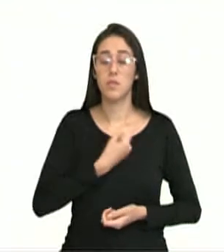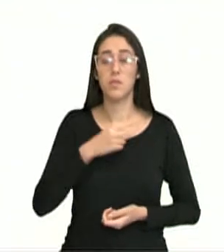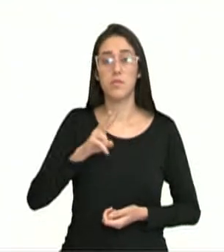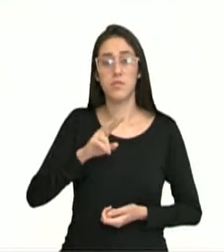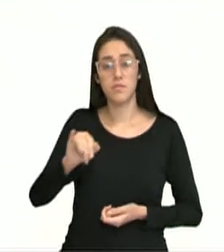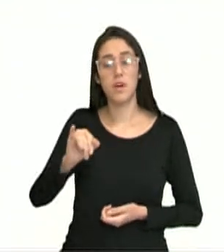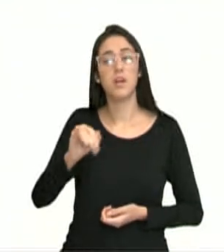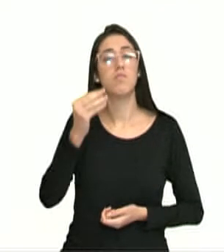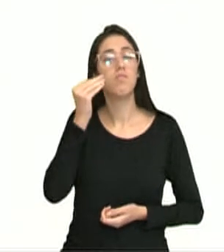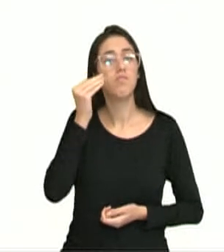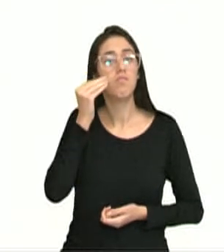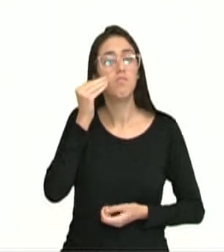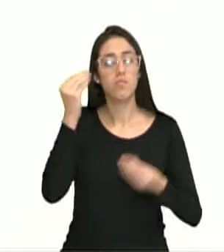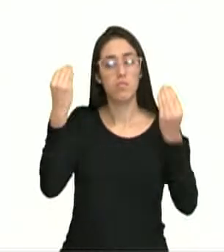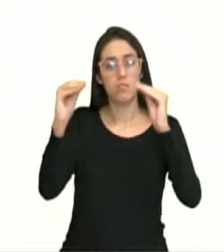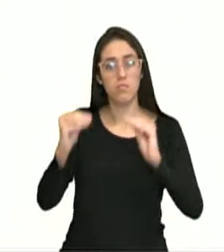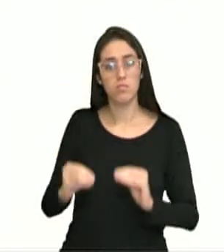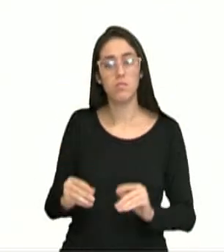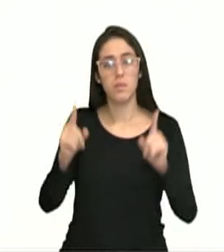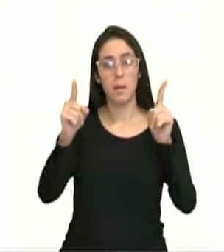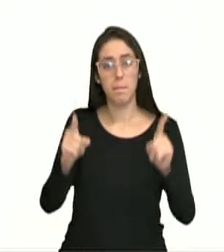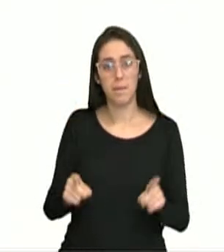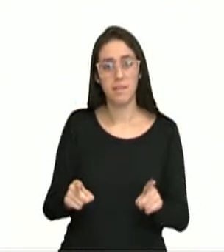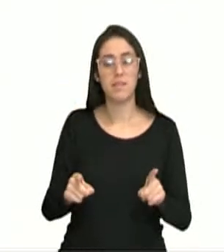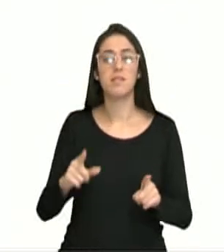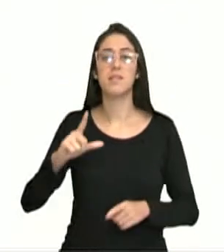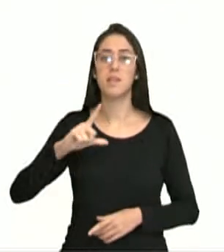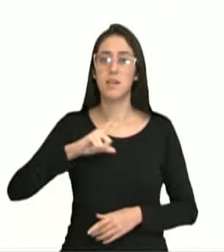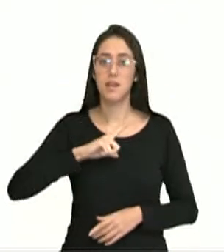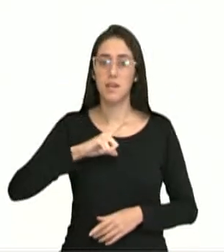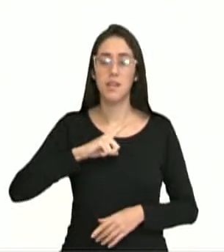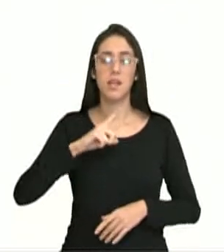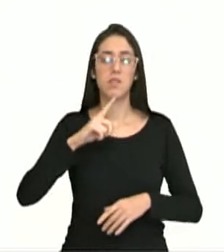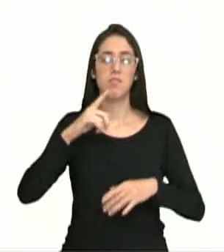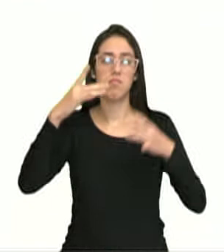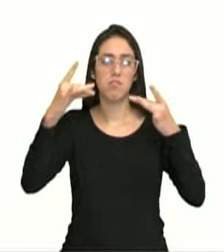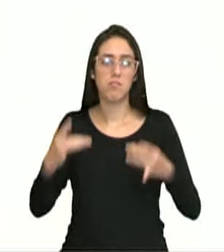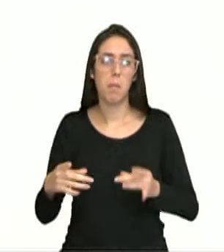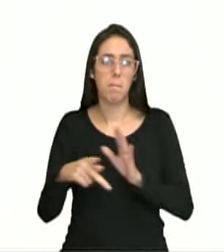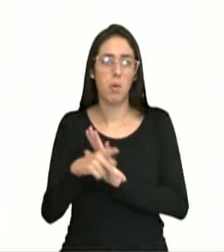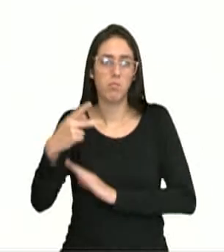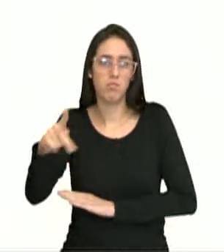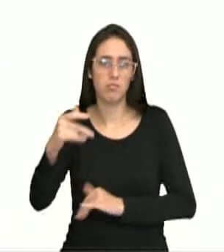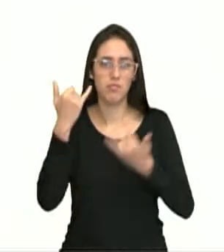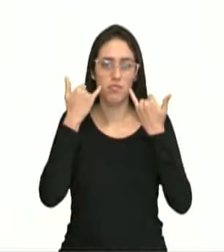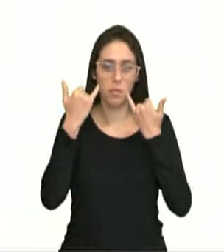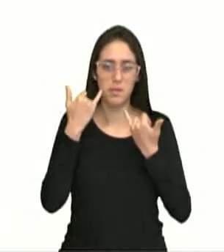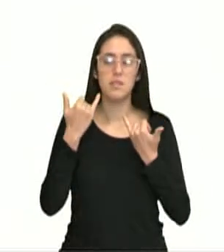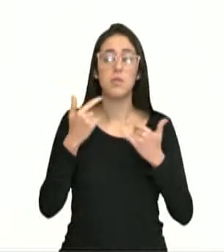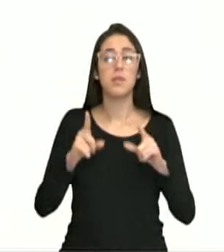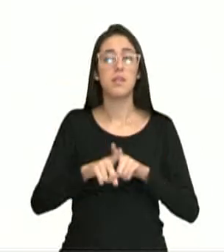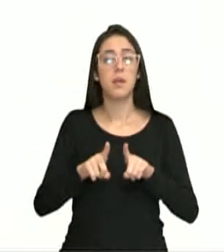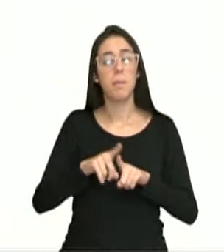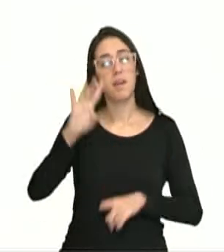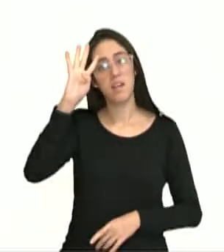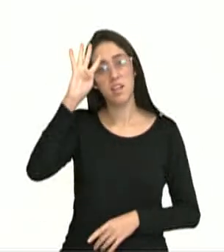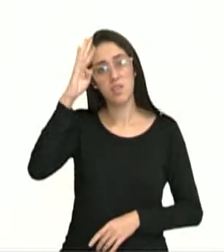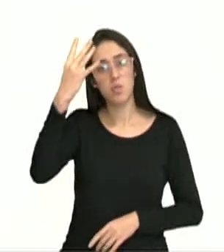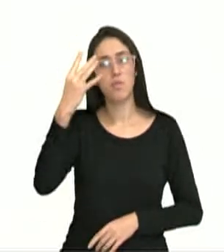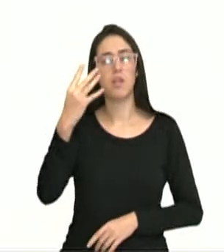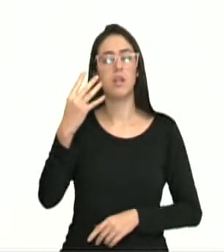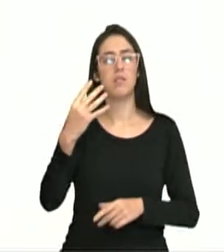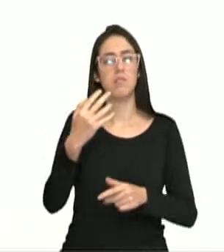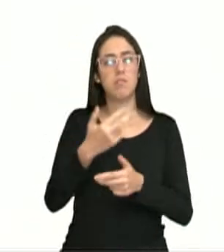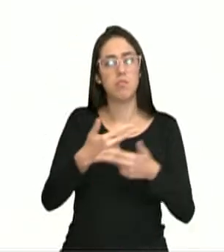matriz a partir da lei de formação dos elementos dessa matriz. Também vamos resolver situações,